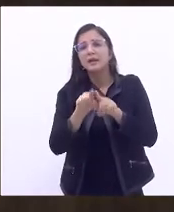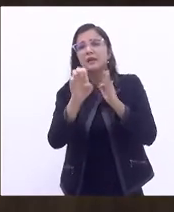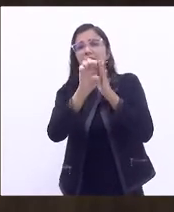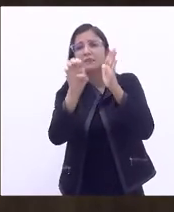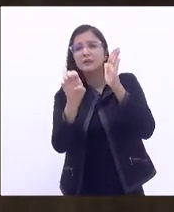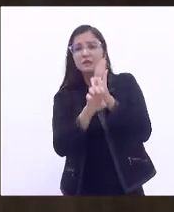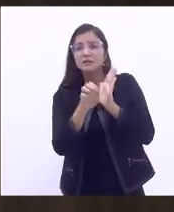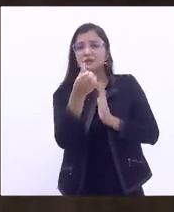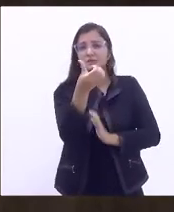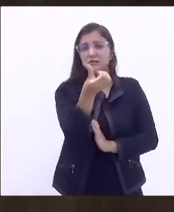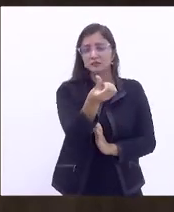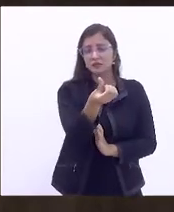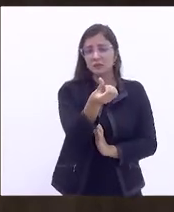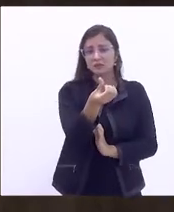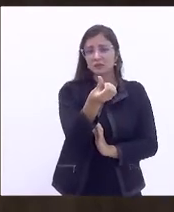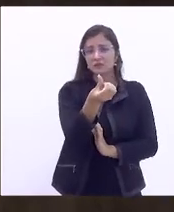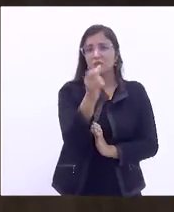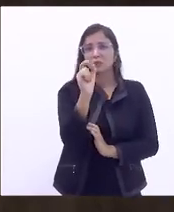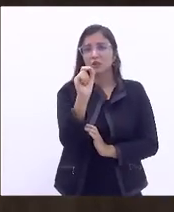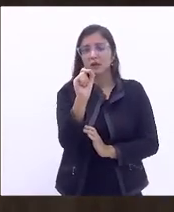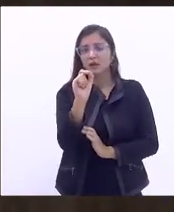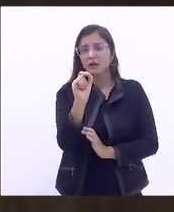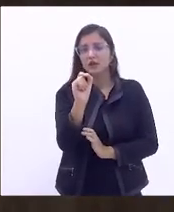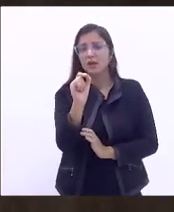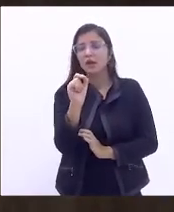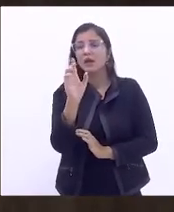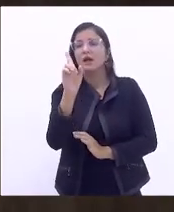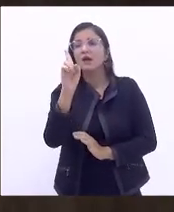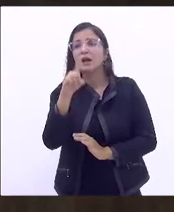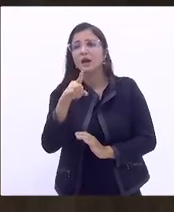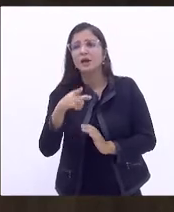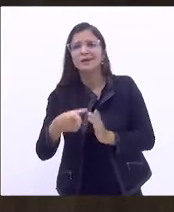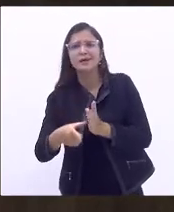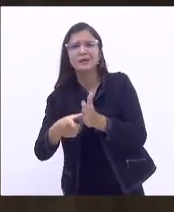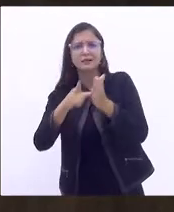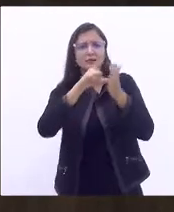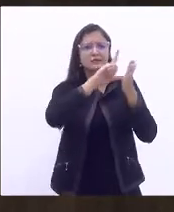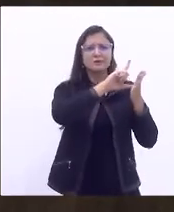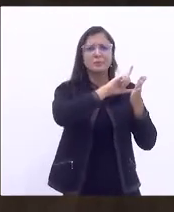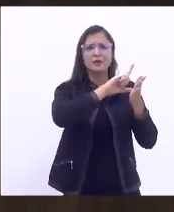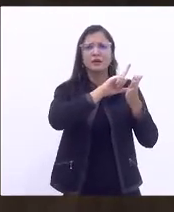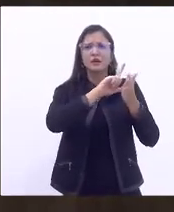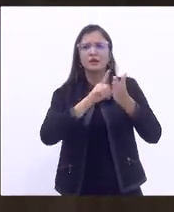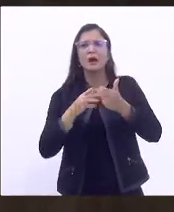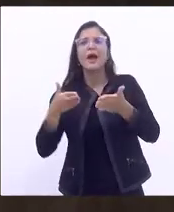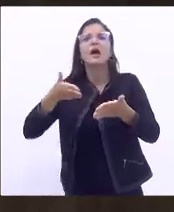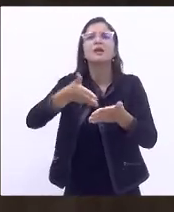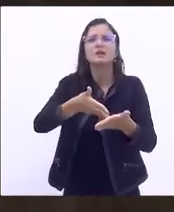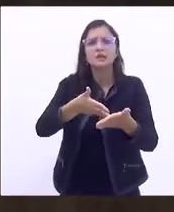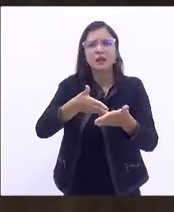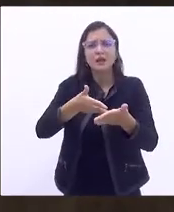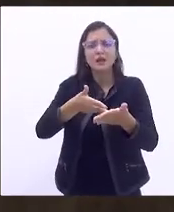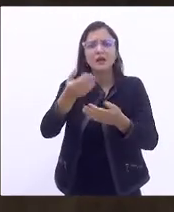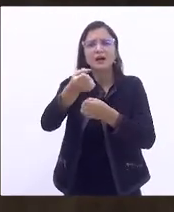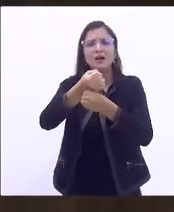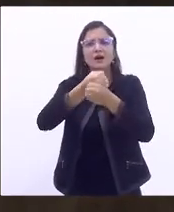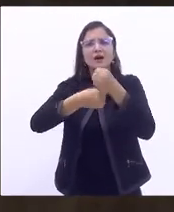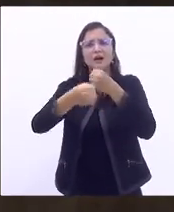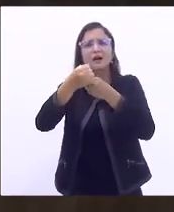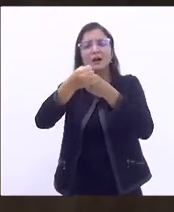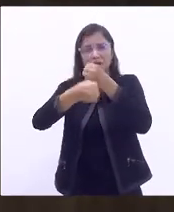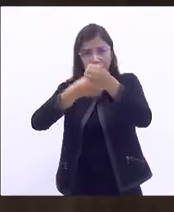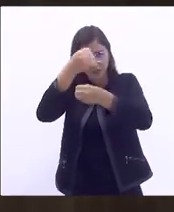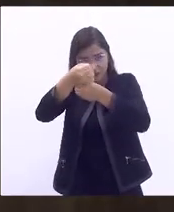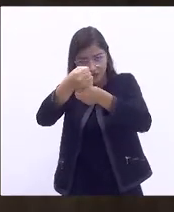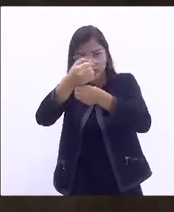está querendo trazer o prazo para 31 de dezembro de 21. Então, está contrariando, evidentemente,